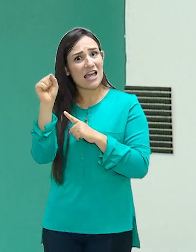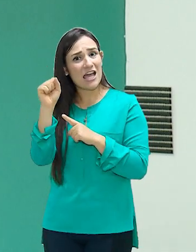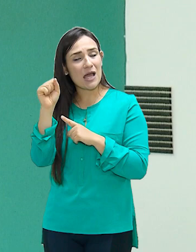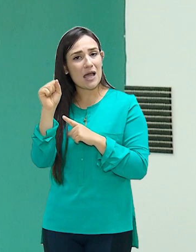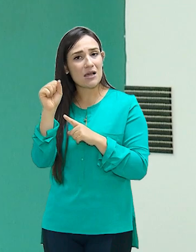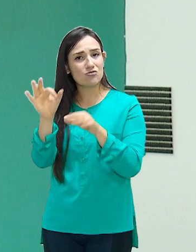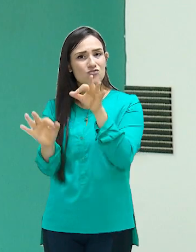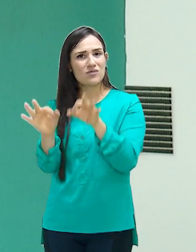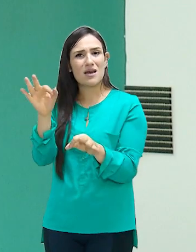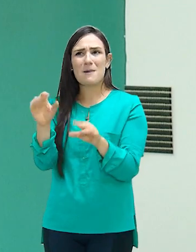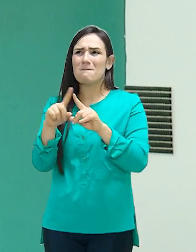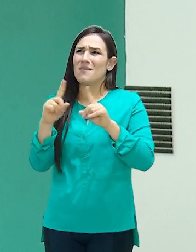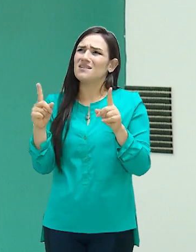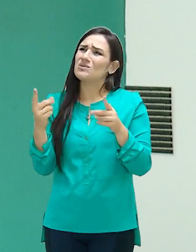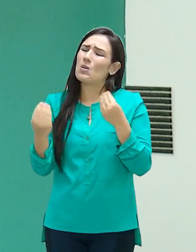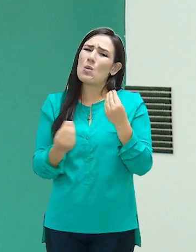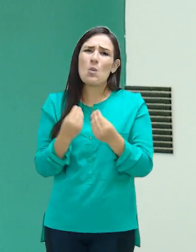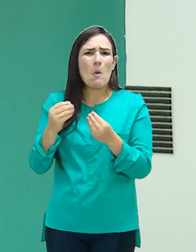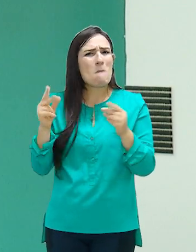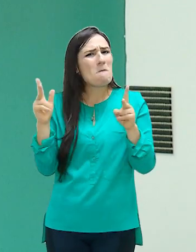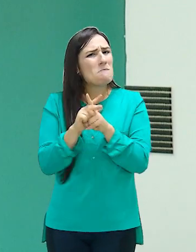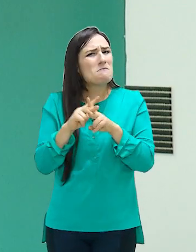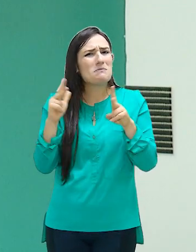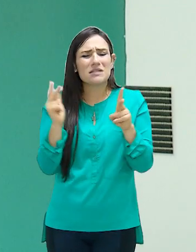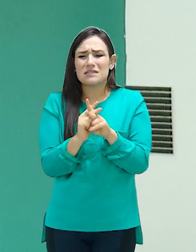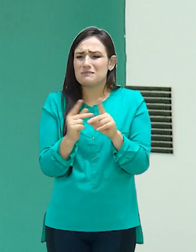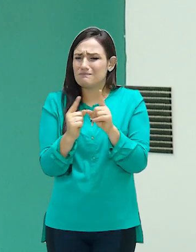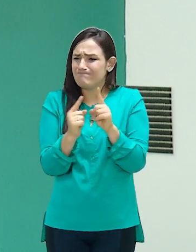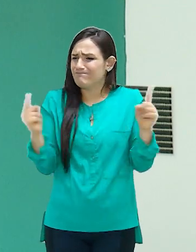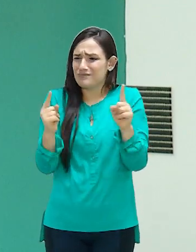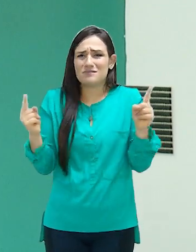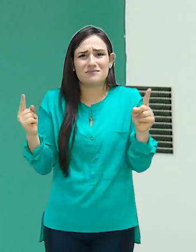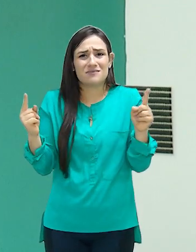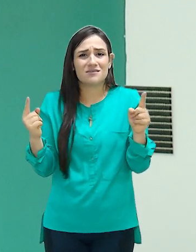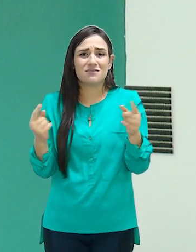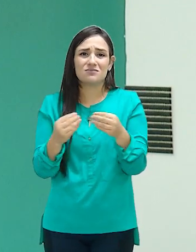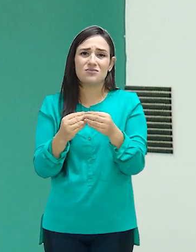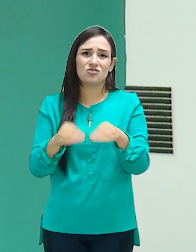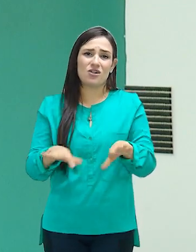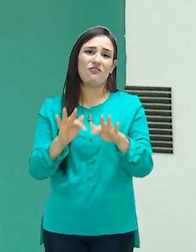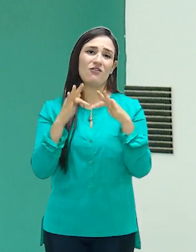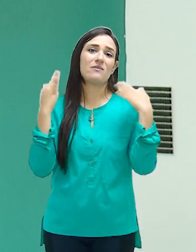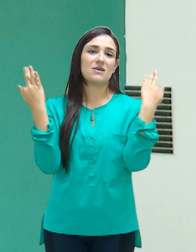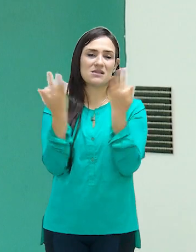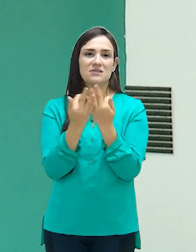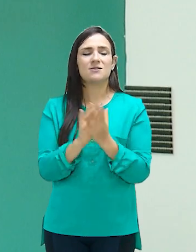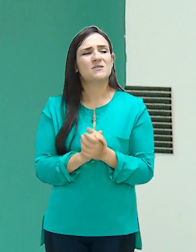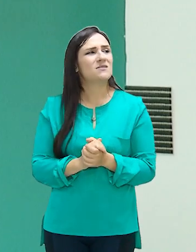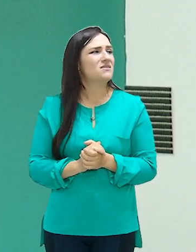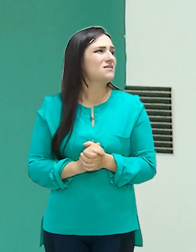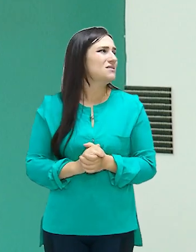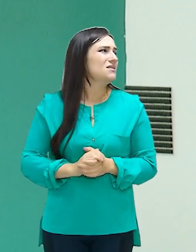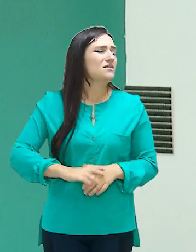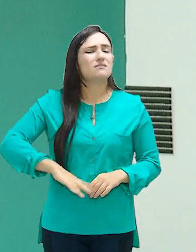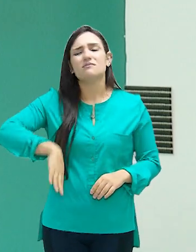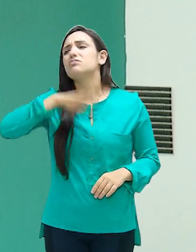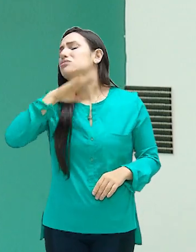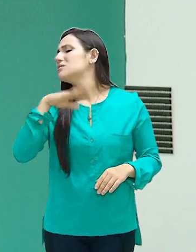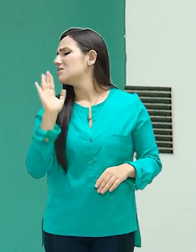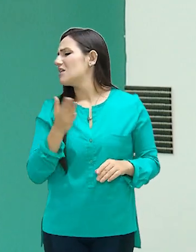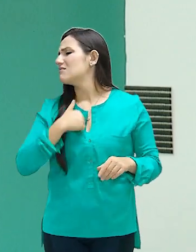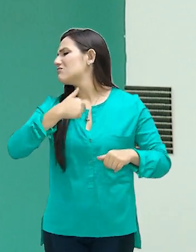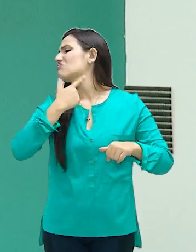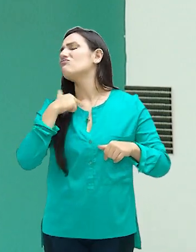via o que o litígio causava naquela família. E aí ele estava quase